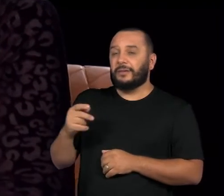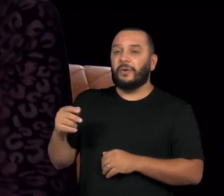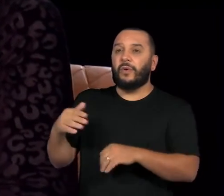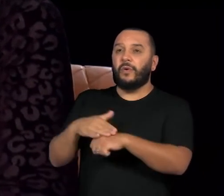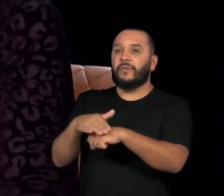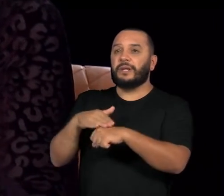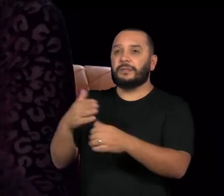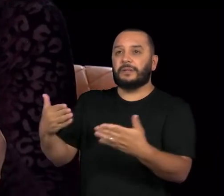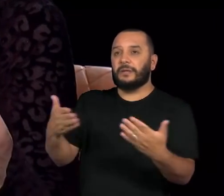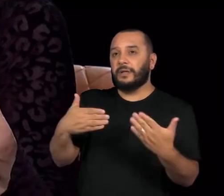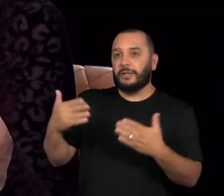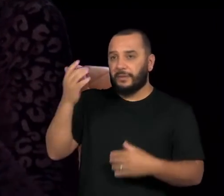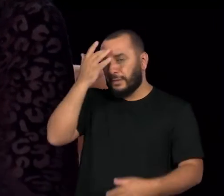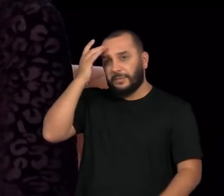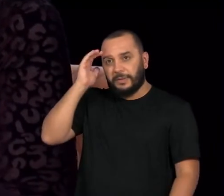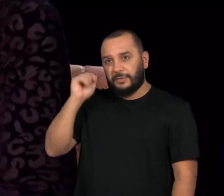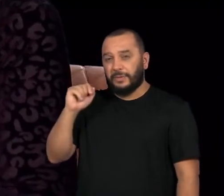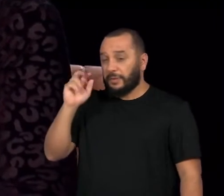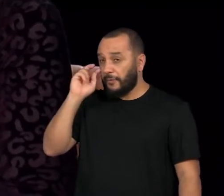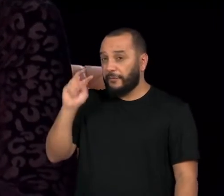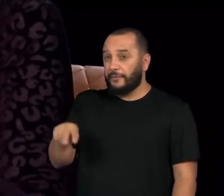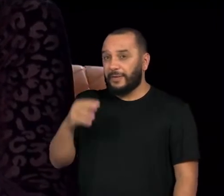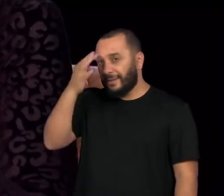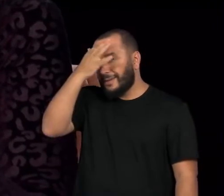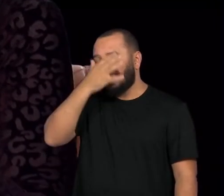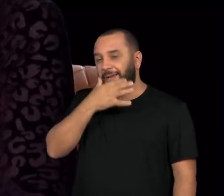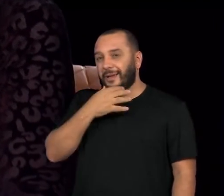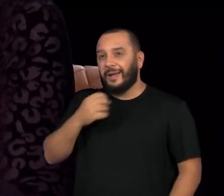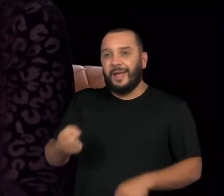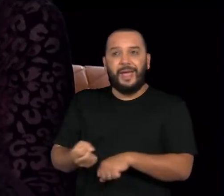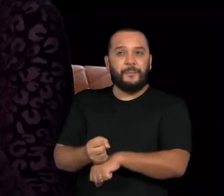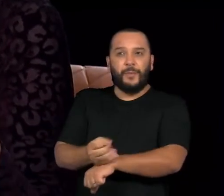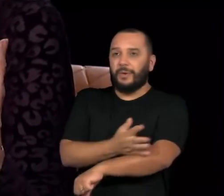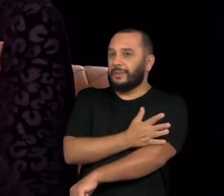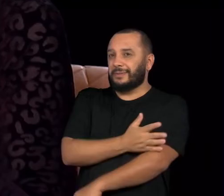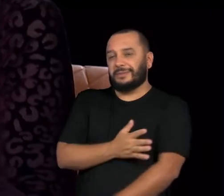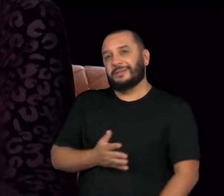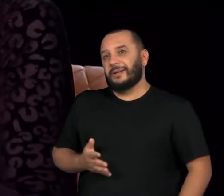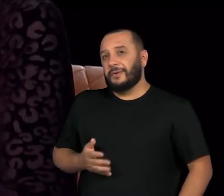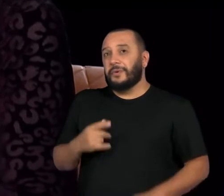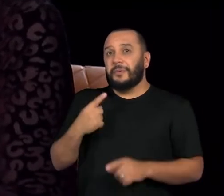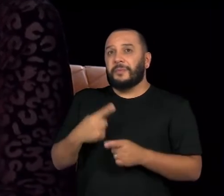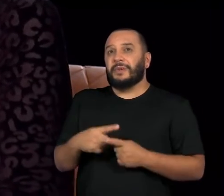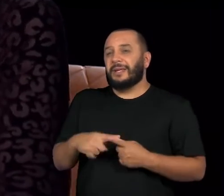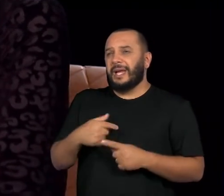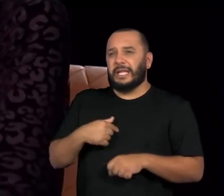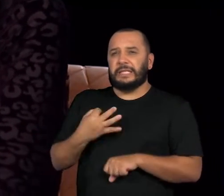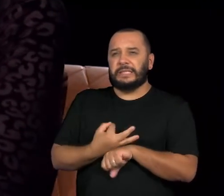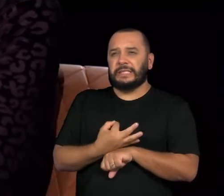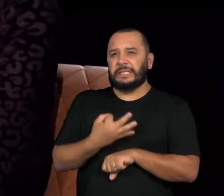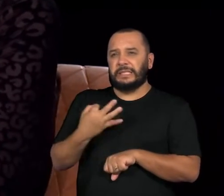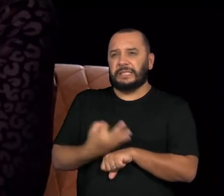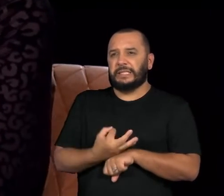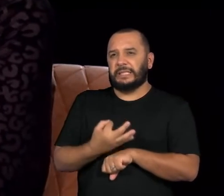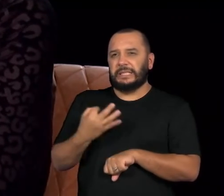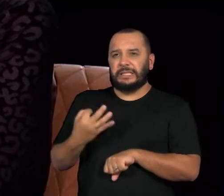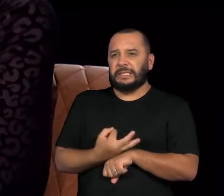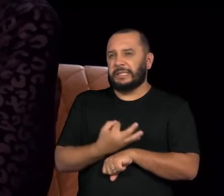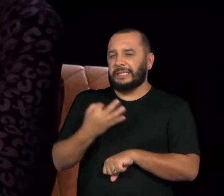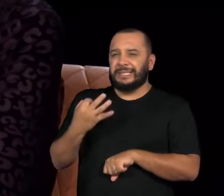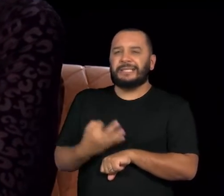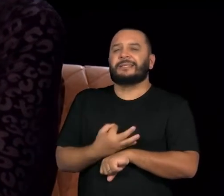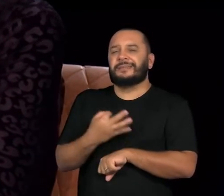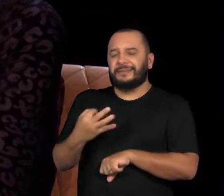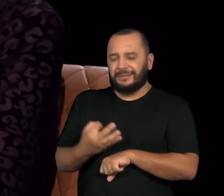pessoas. E eu vi uma emoção naquela mulher espetacular. E eu vi o que ela estava suportando e o quanto ela estava sendo um gigante